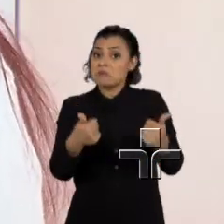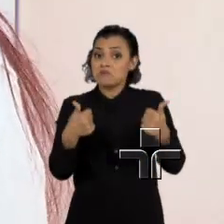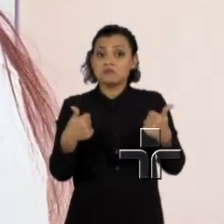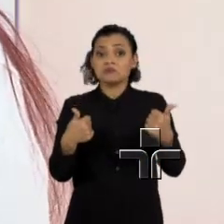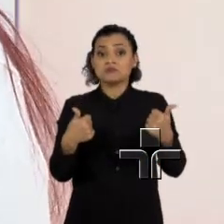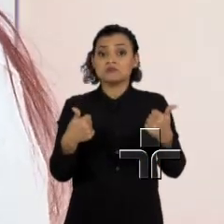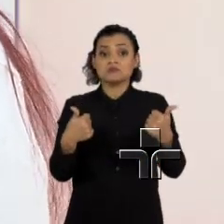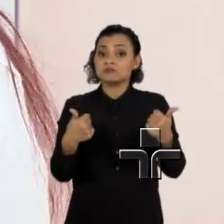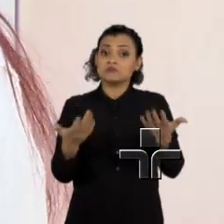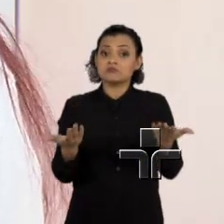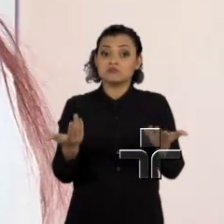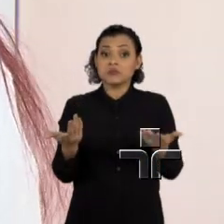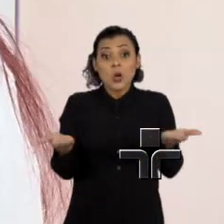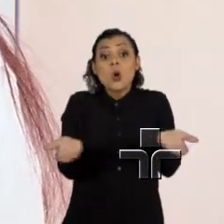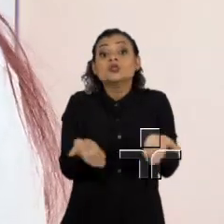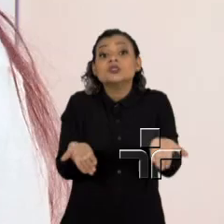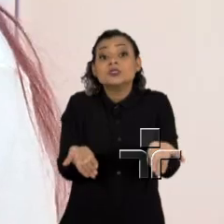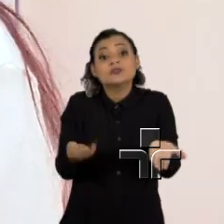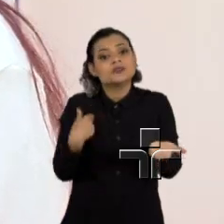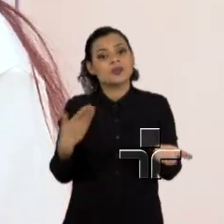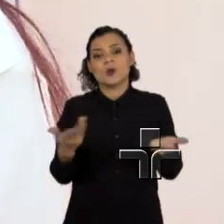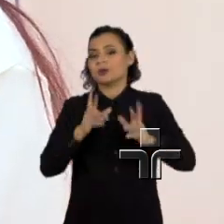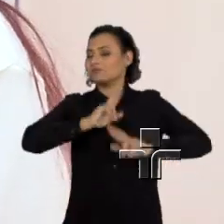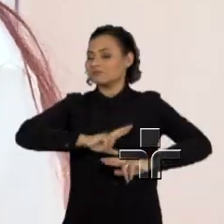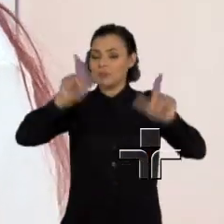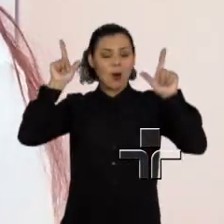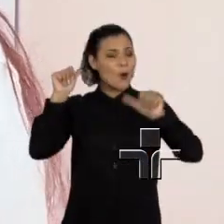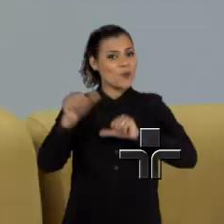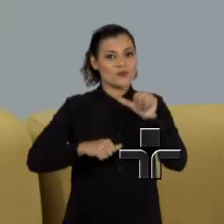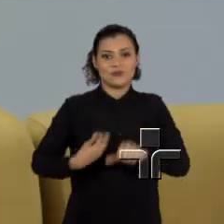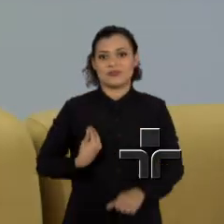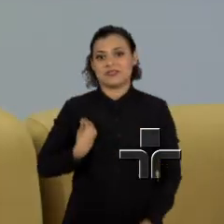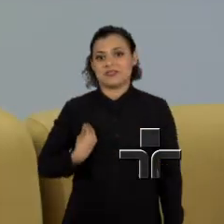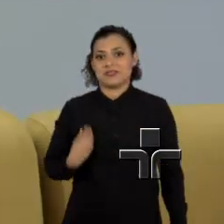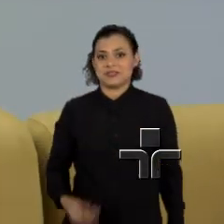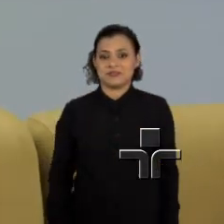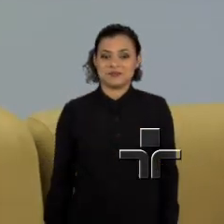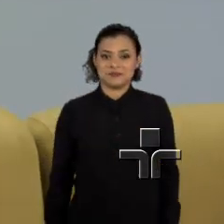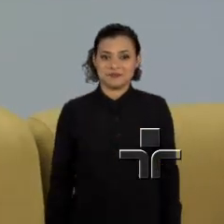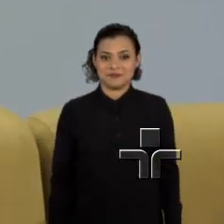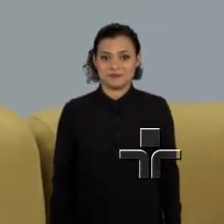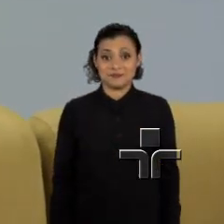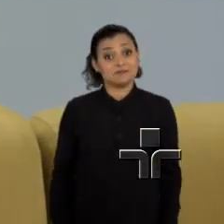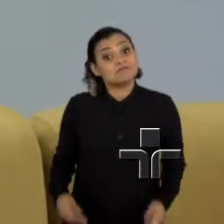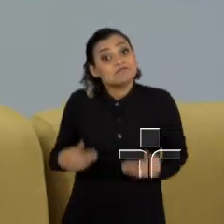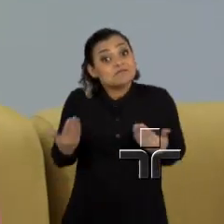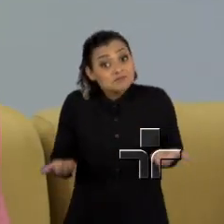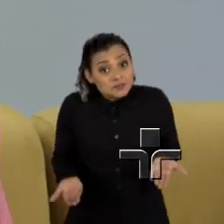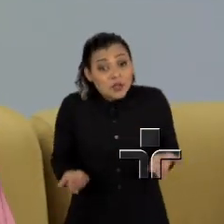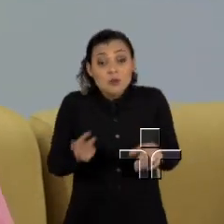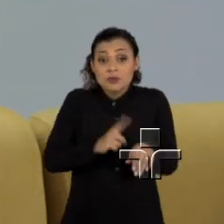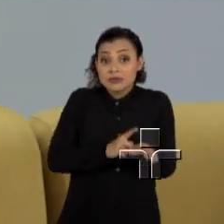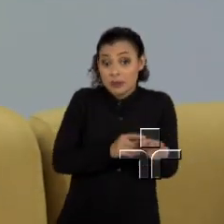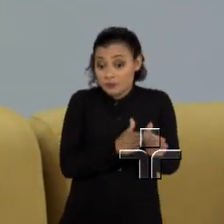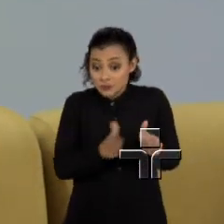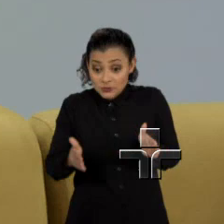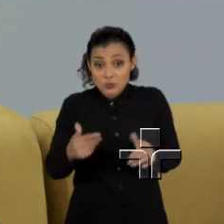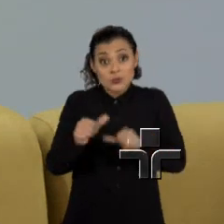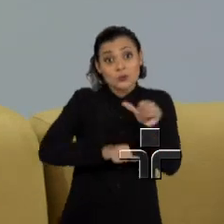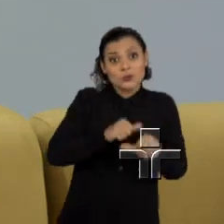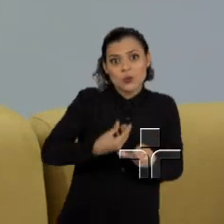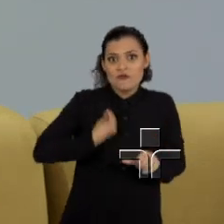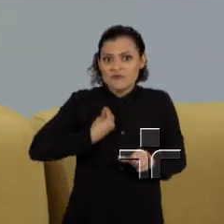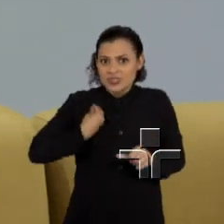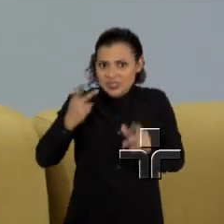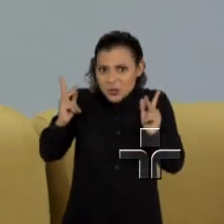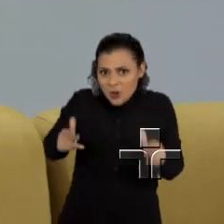E hoje? E hoje eu sou outra pessoa. Bom, os tempos mudaram, a rotina das pessoas não é